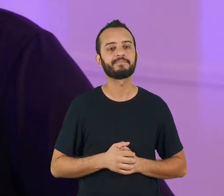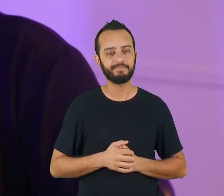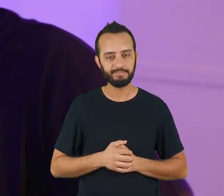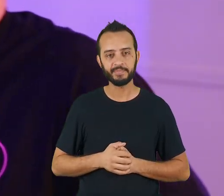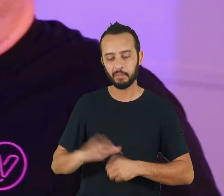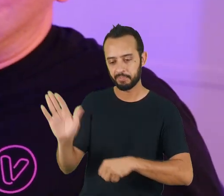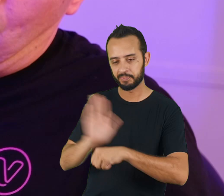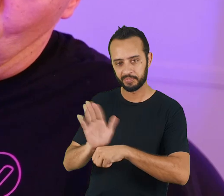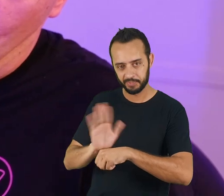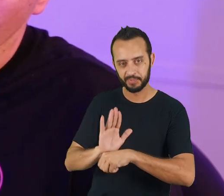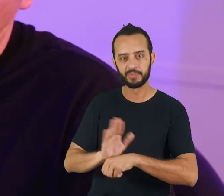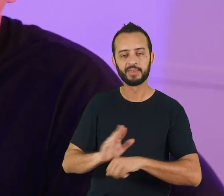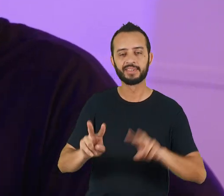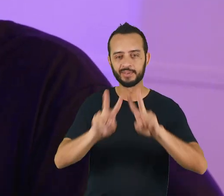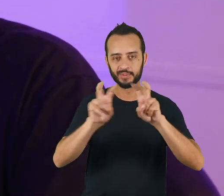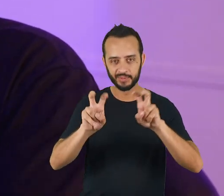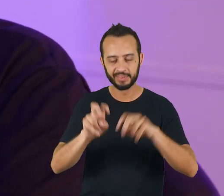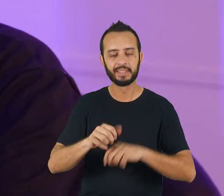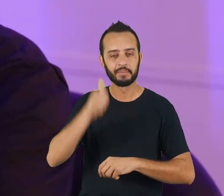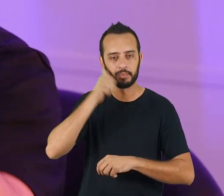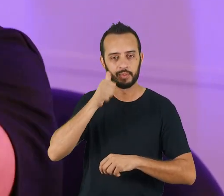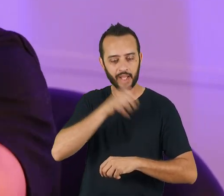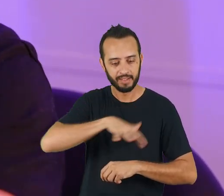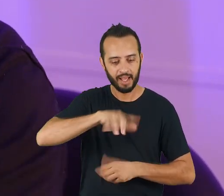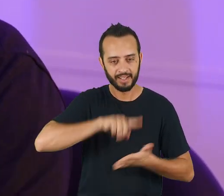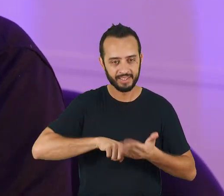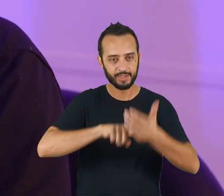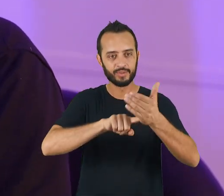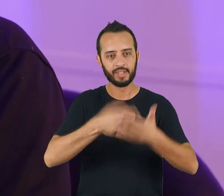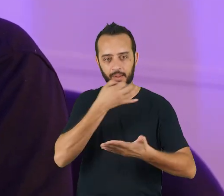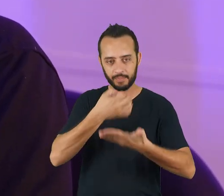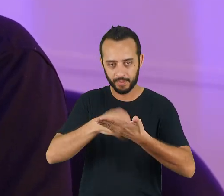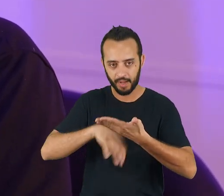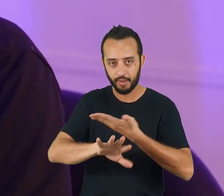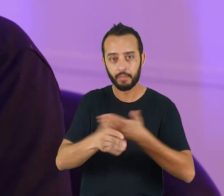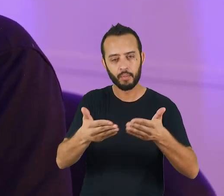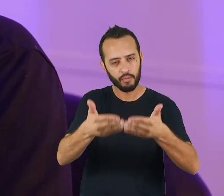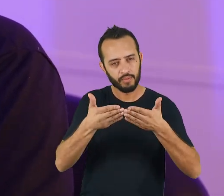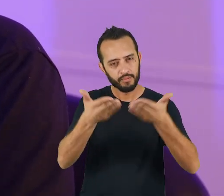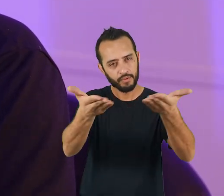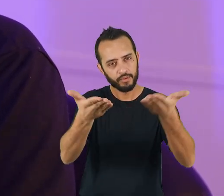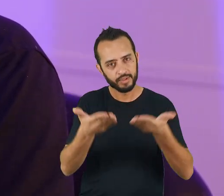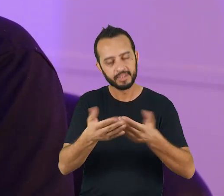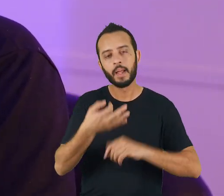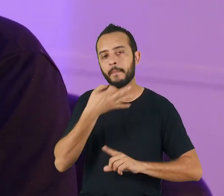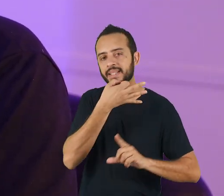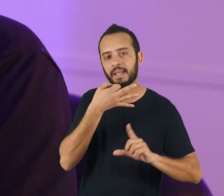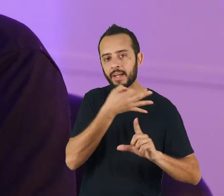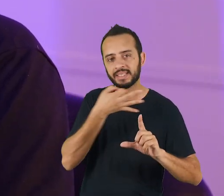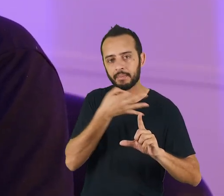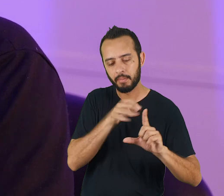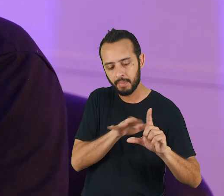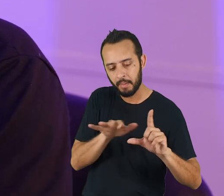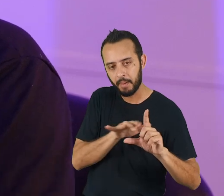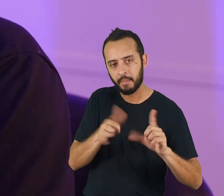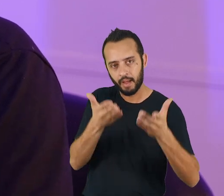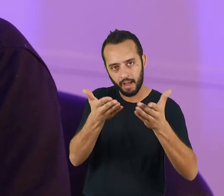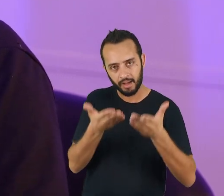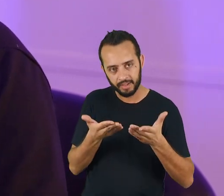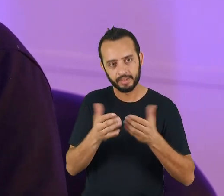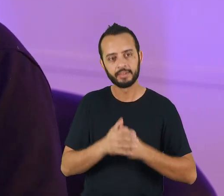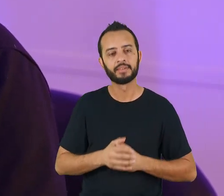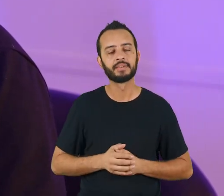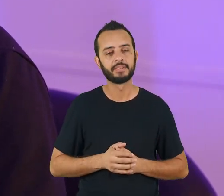por esse episódio aí sobre mulheres na tecnologia como sempre pessoal não deixe de deixar seu comentário e deixe seu